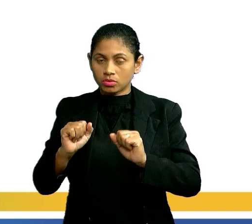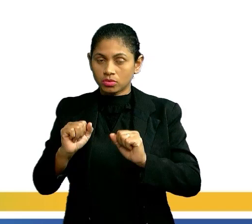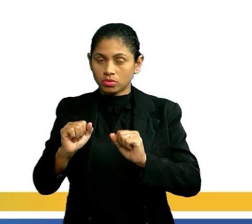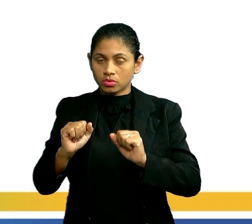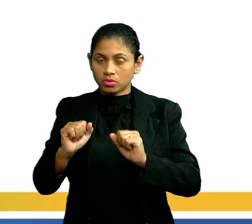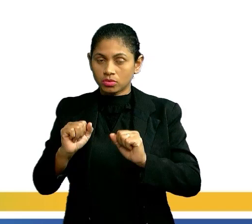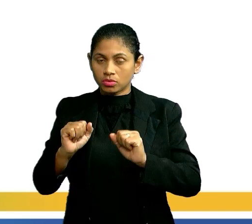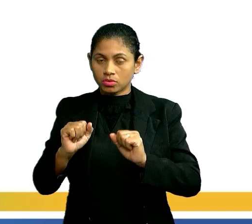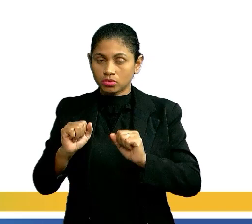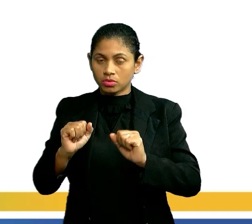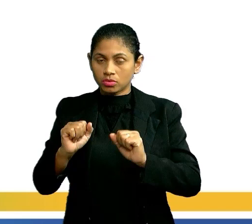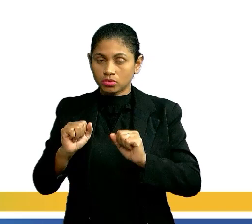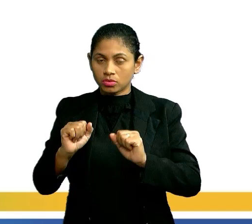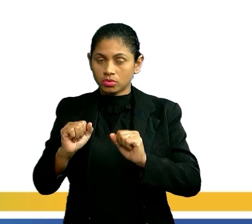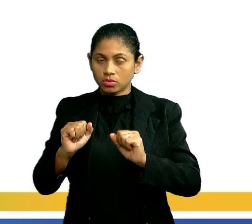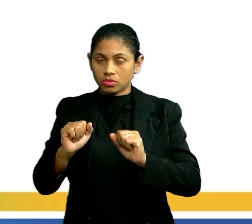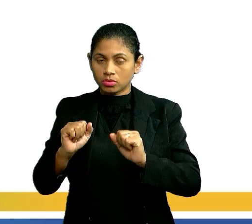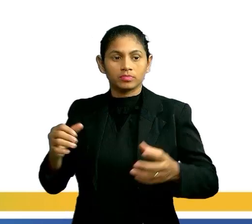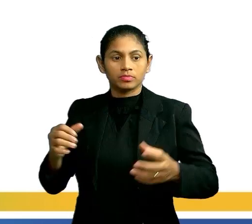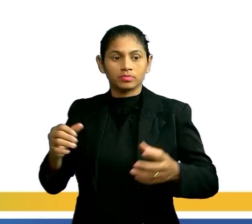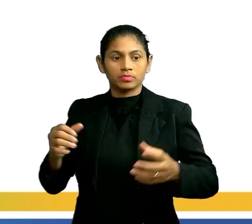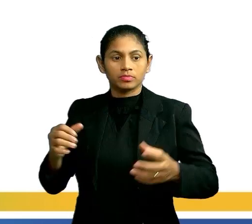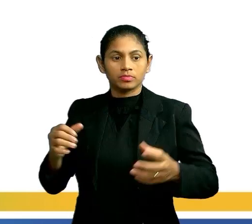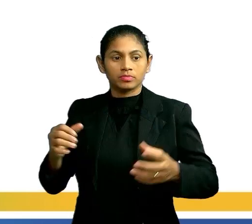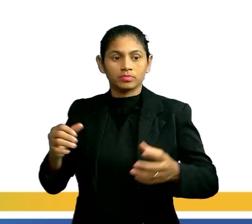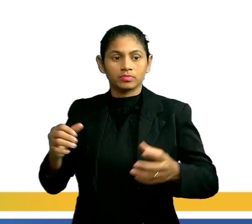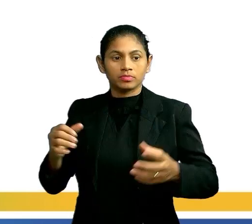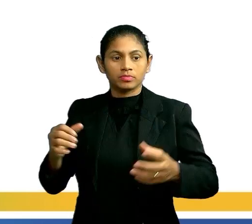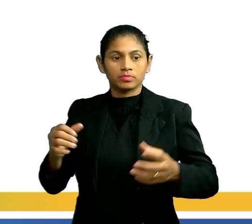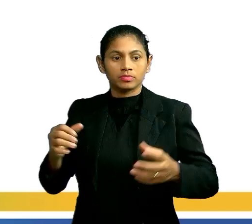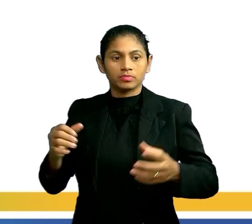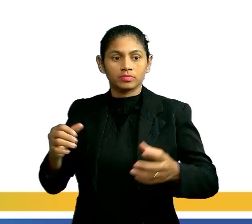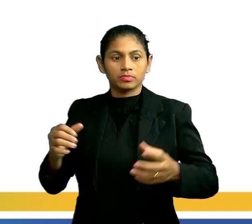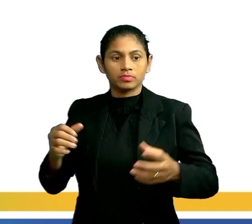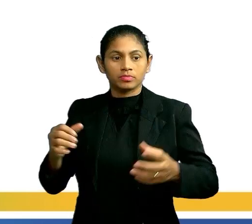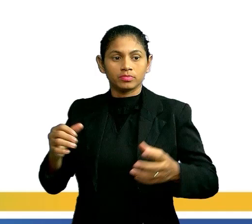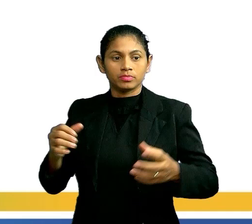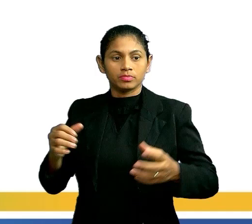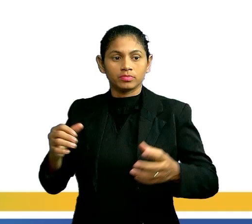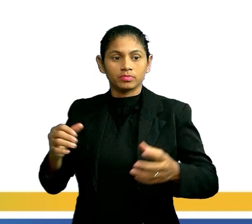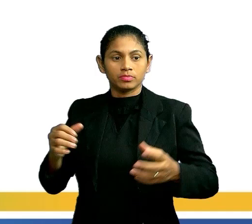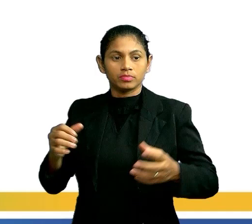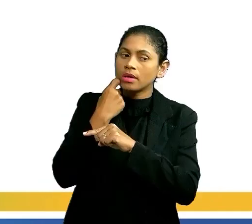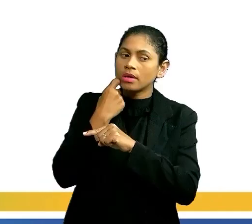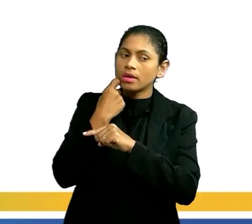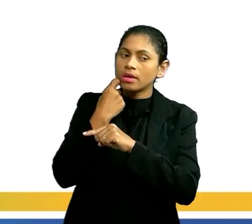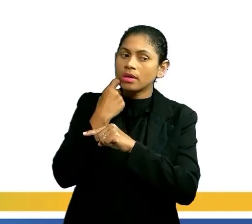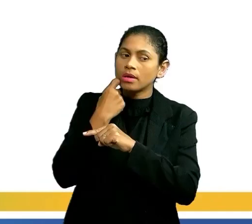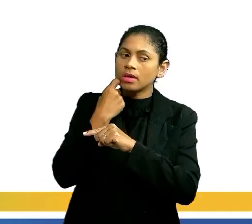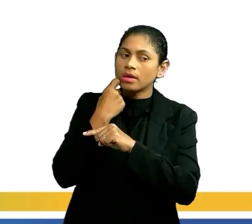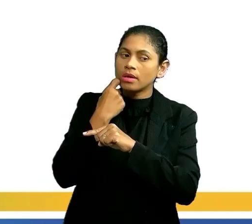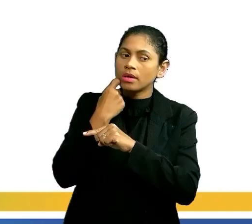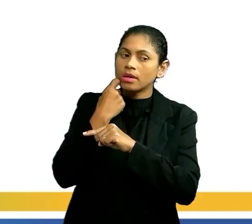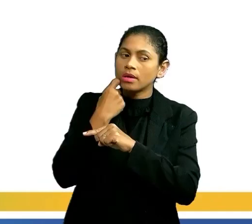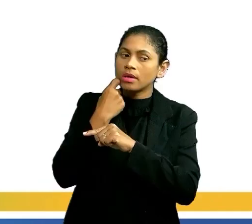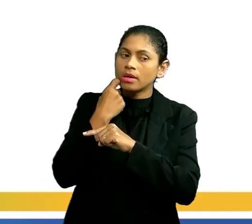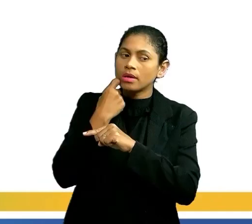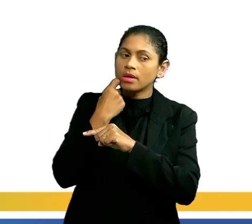5 peixes por cada 1 metro cúbico, 900 peixes x metros cúbicos. Eu vou multiplicar